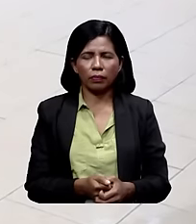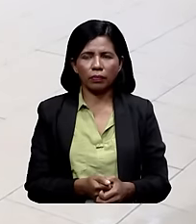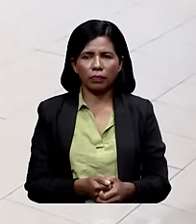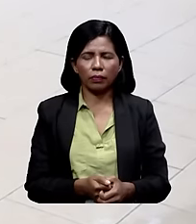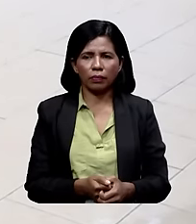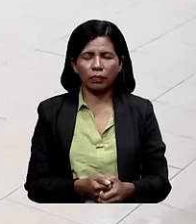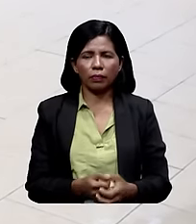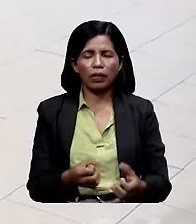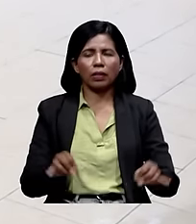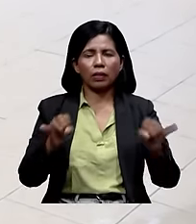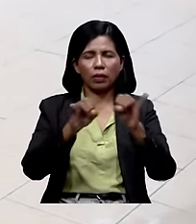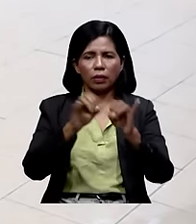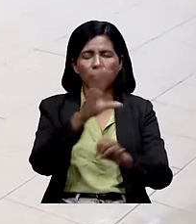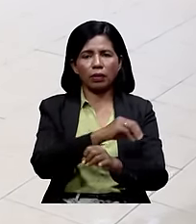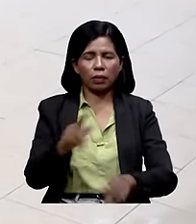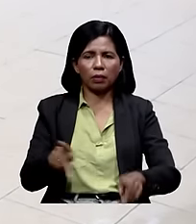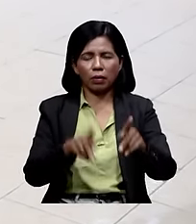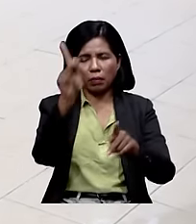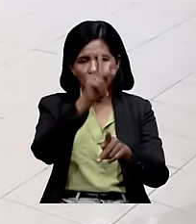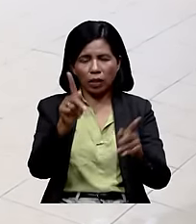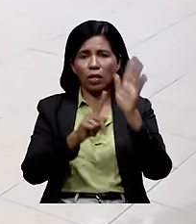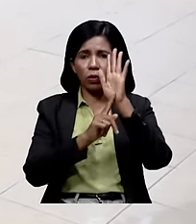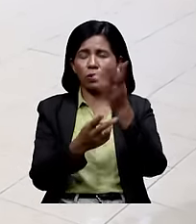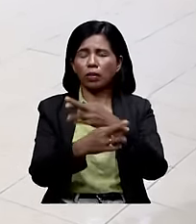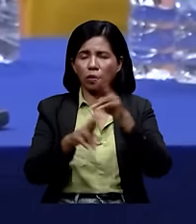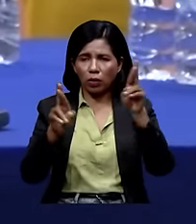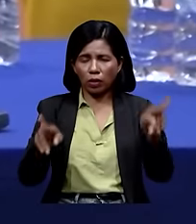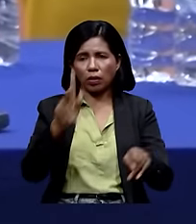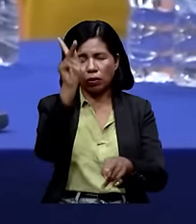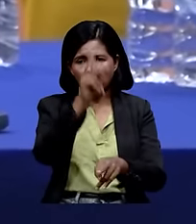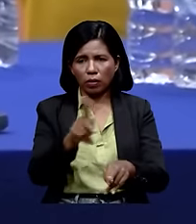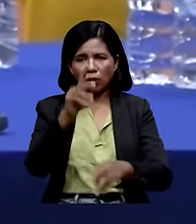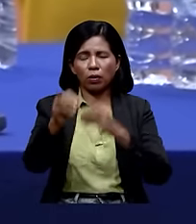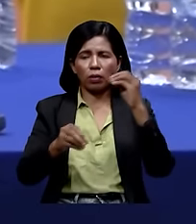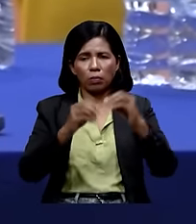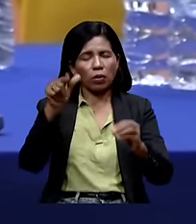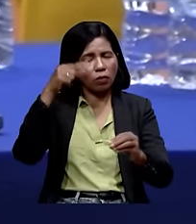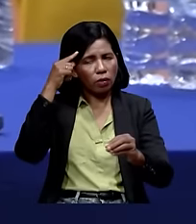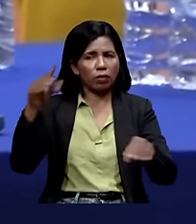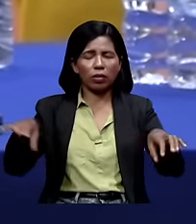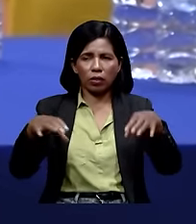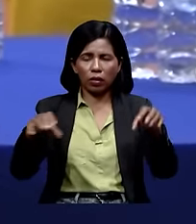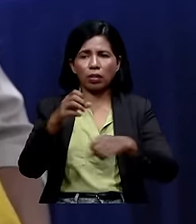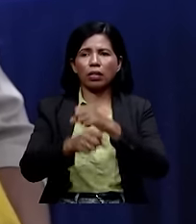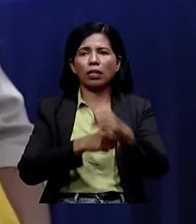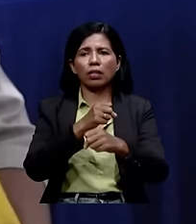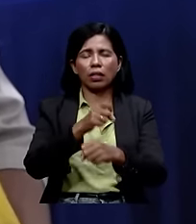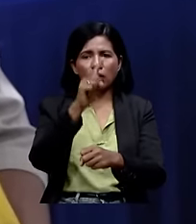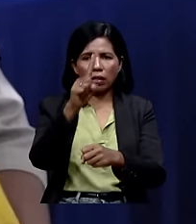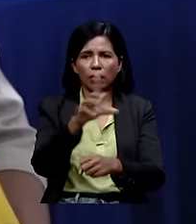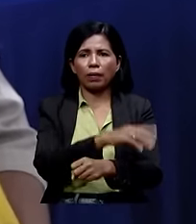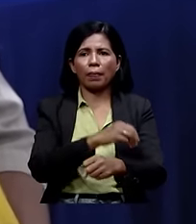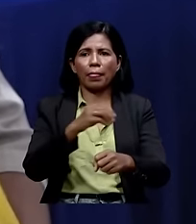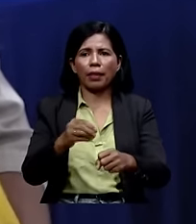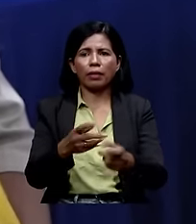Foi o Instituto Matadalan Survey na pesquisa foi o resultado do Survey com o desempenho do governo durante Tinan e Danielaran e